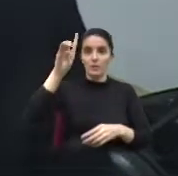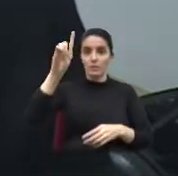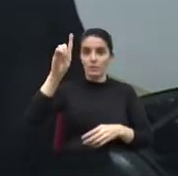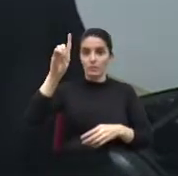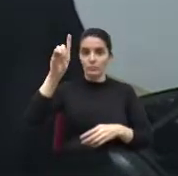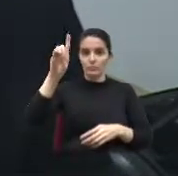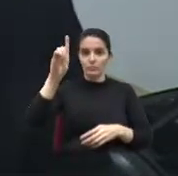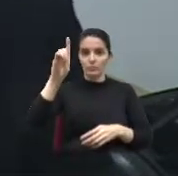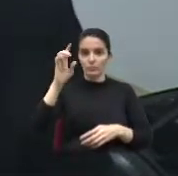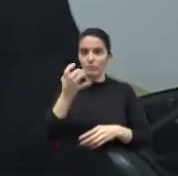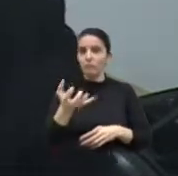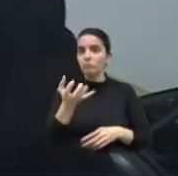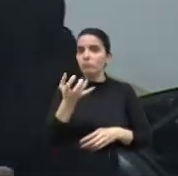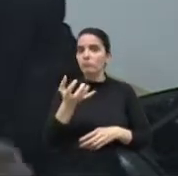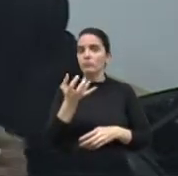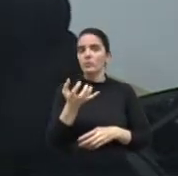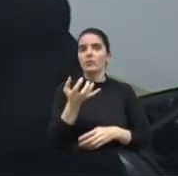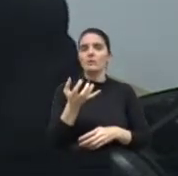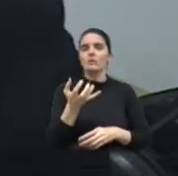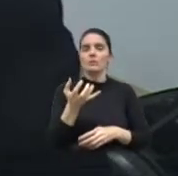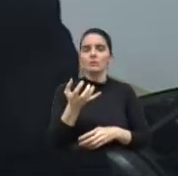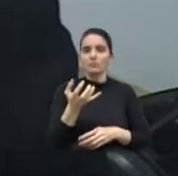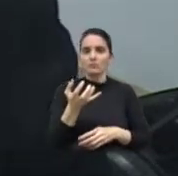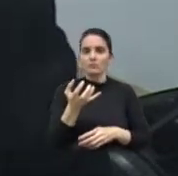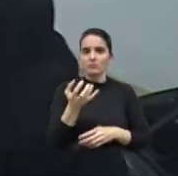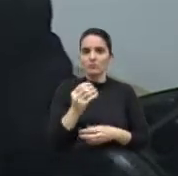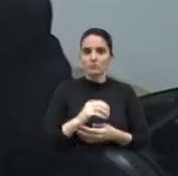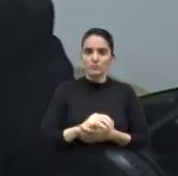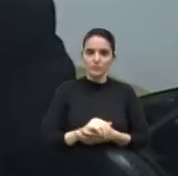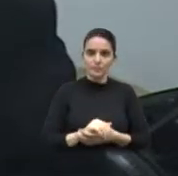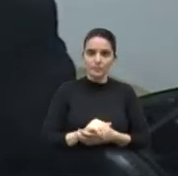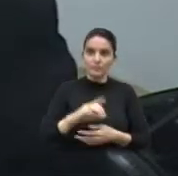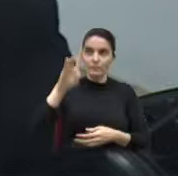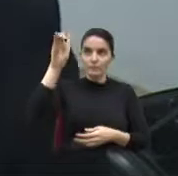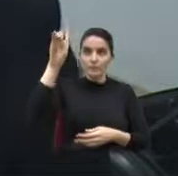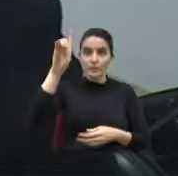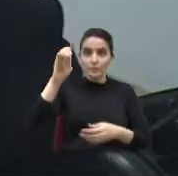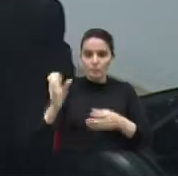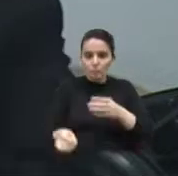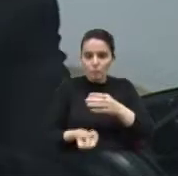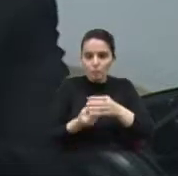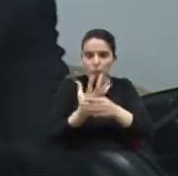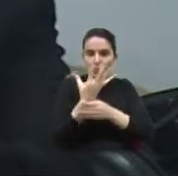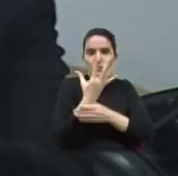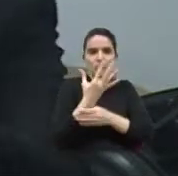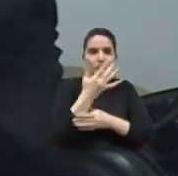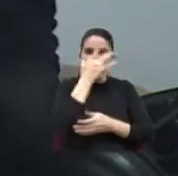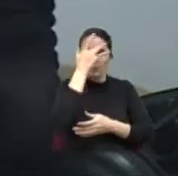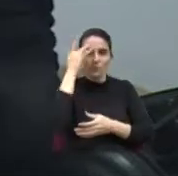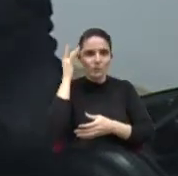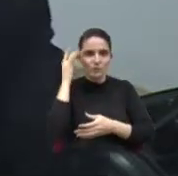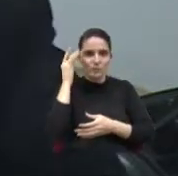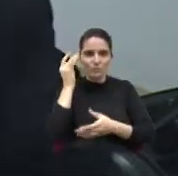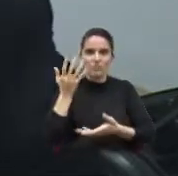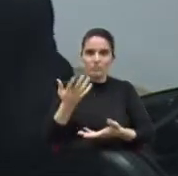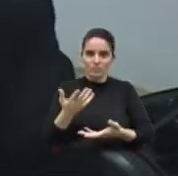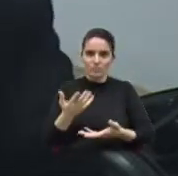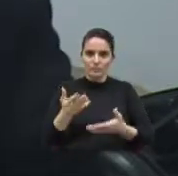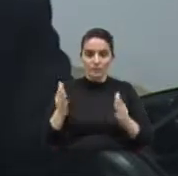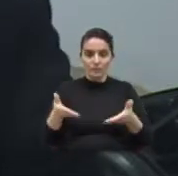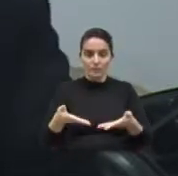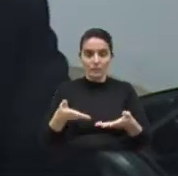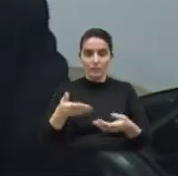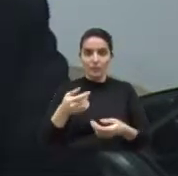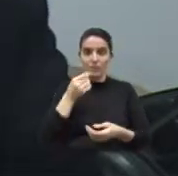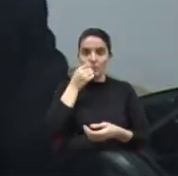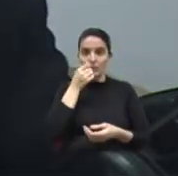soprou, foi quando Deus colocou, formou. É uma preciosidade tão grande e me veio à mente,